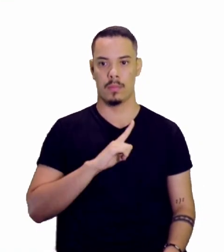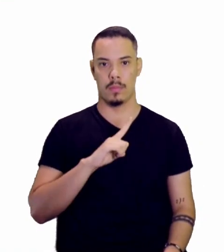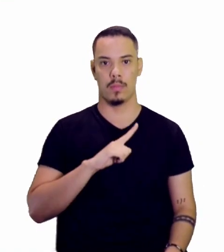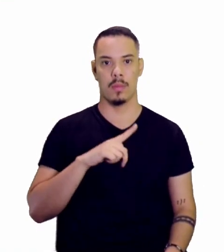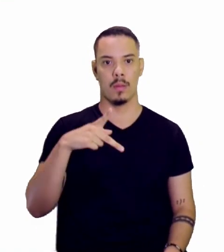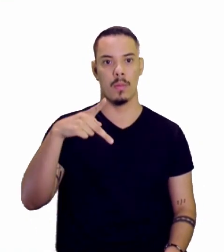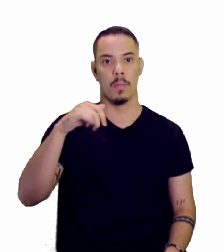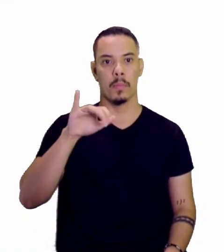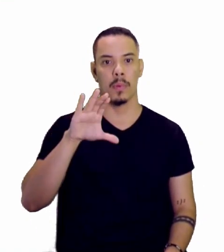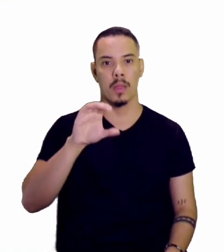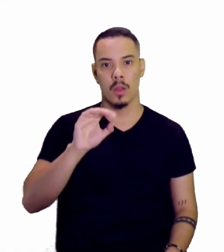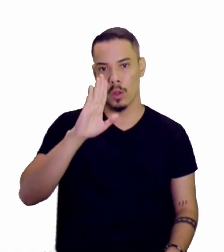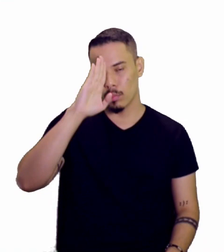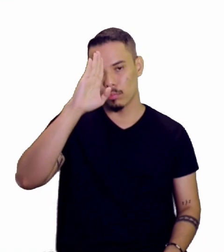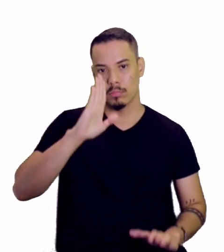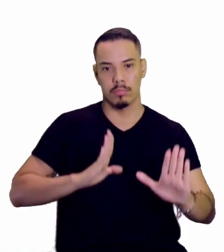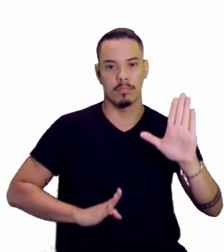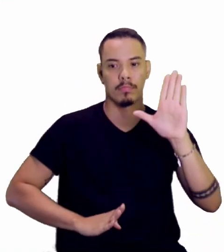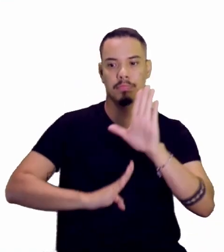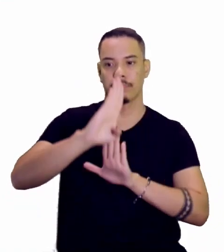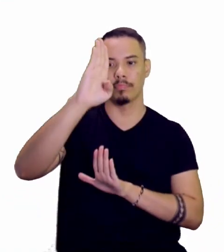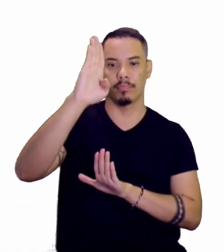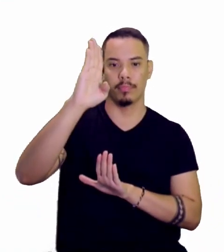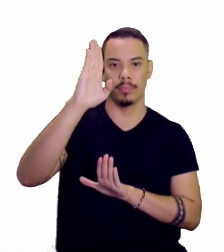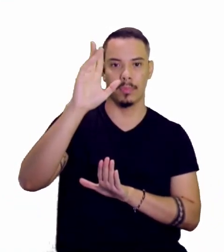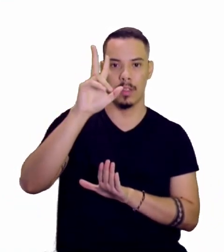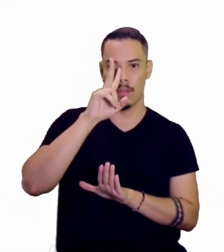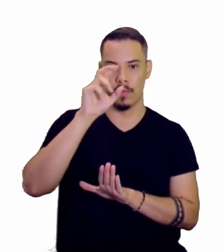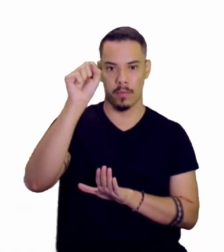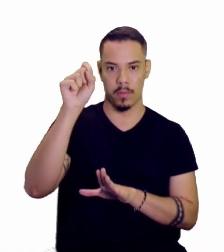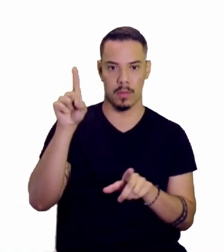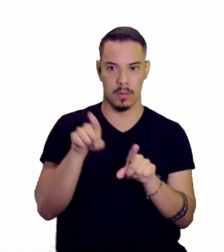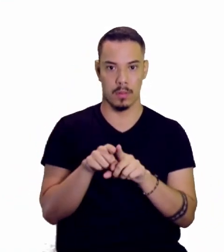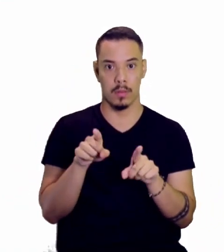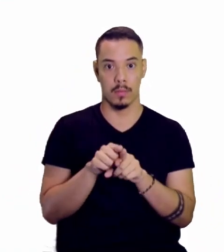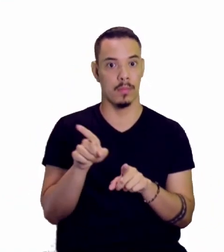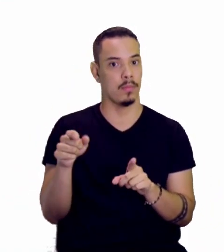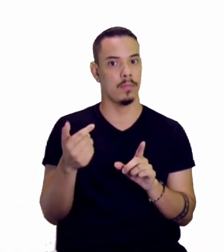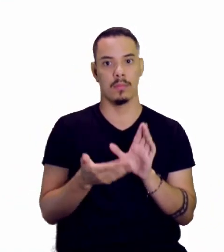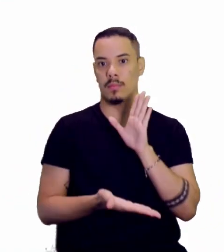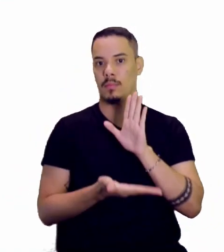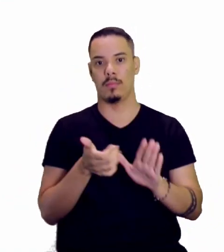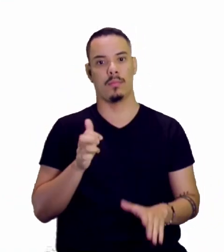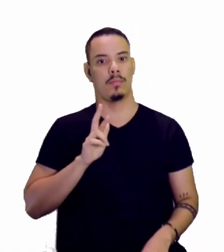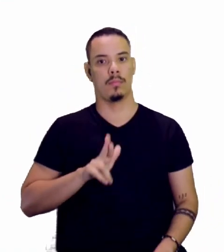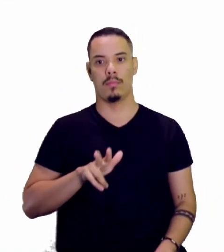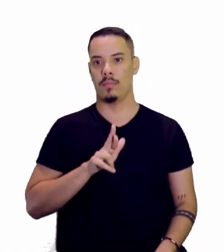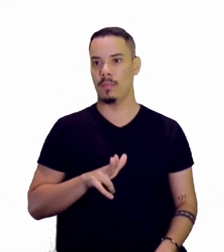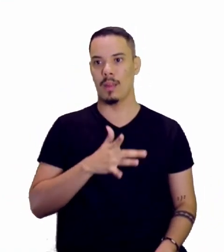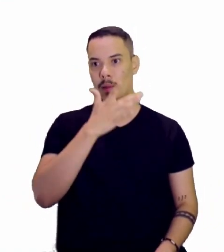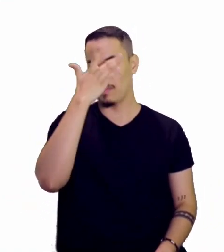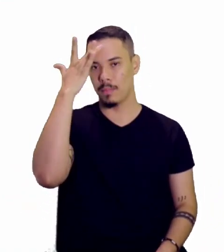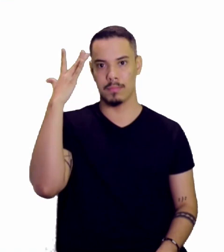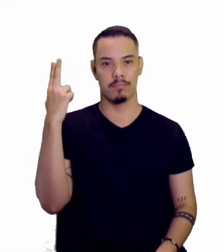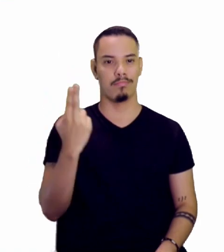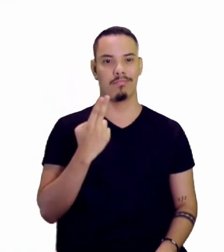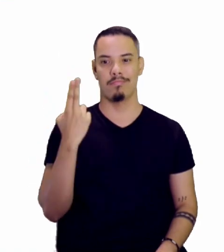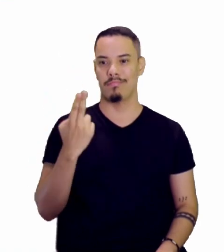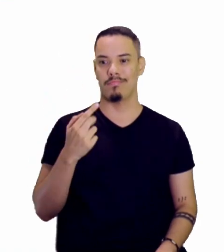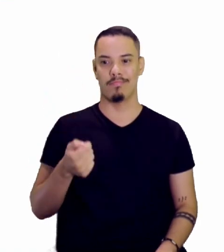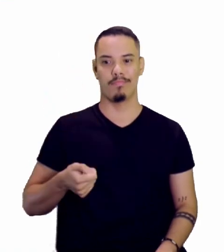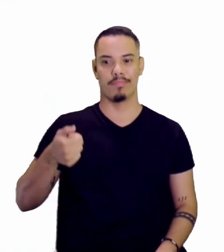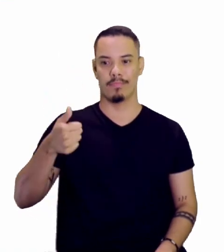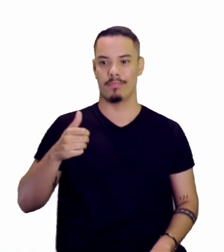é aqui, ó. Esse aqui, é grandão, força grande, aí ali, também, ó. Esses estão fora, né? A pessoa se lascaria. A